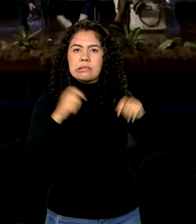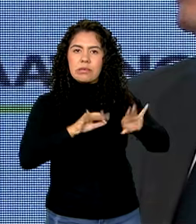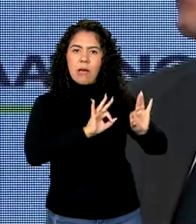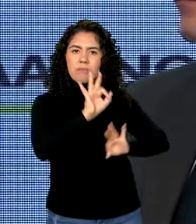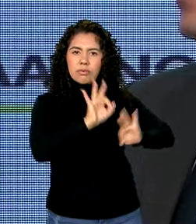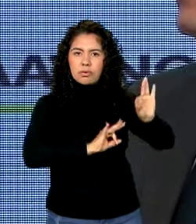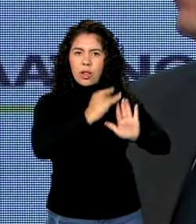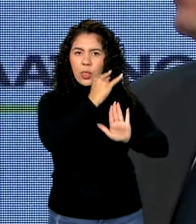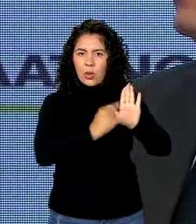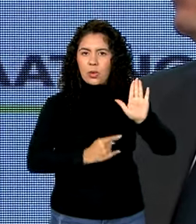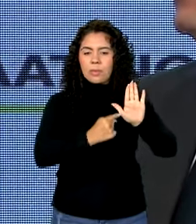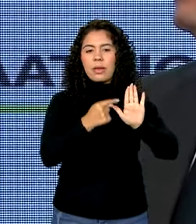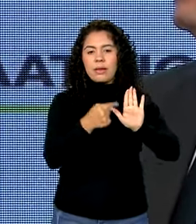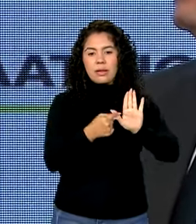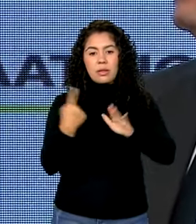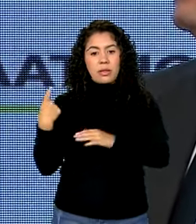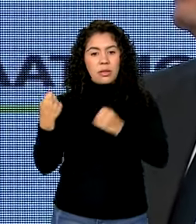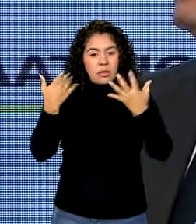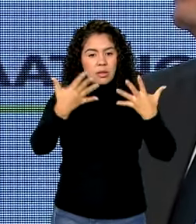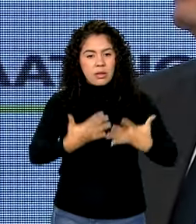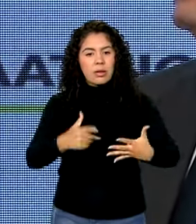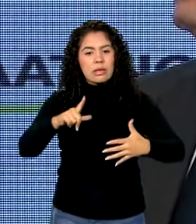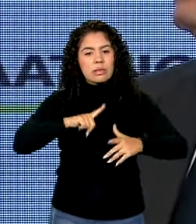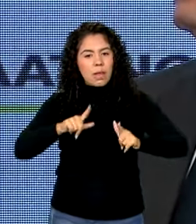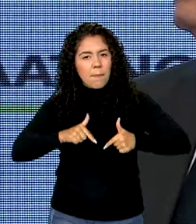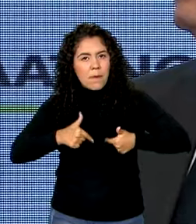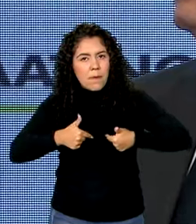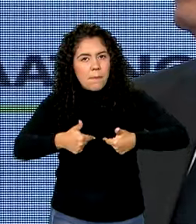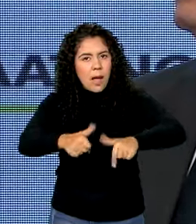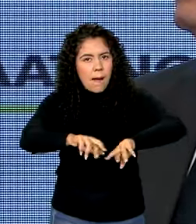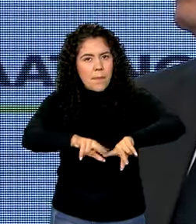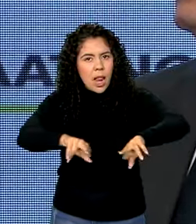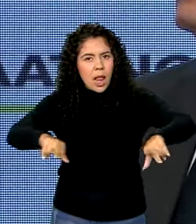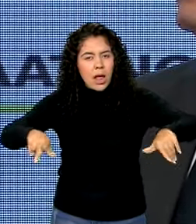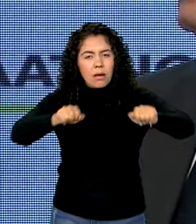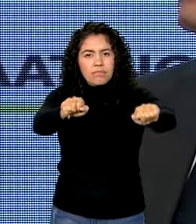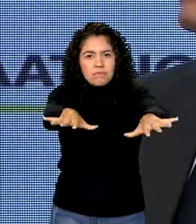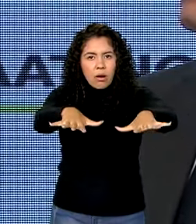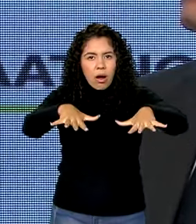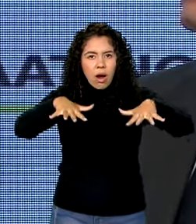documento. Nós estamos trabalhando em três dimensões. Nas plenárias